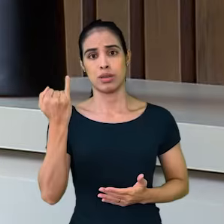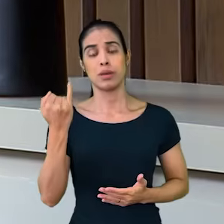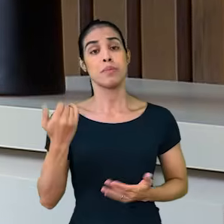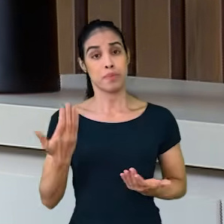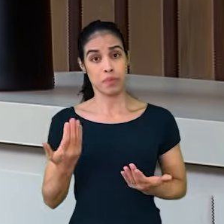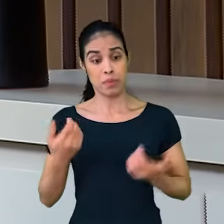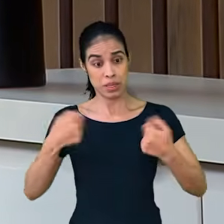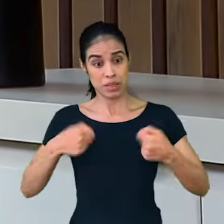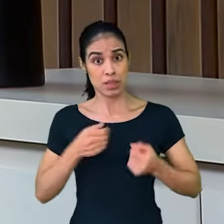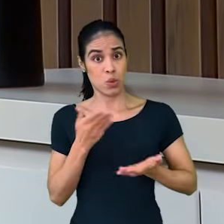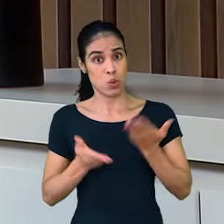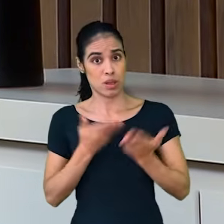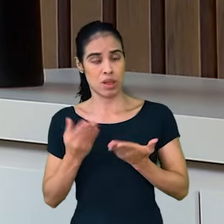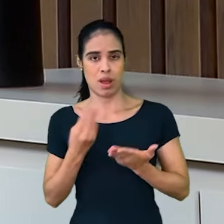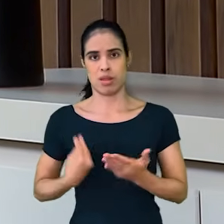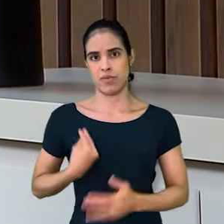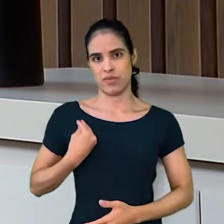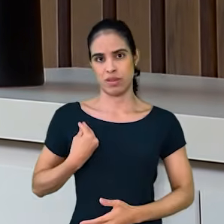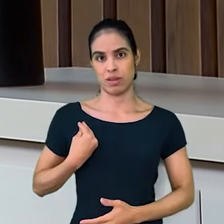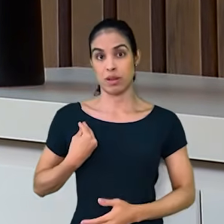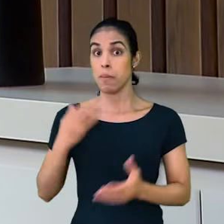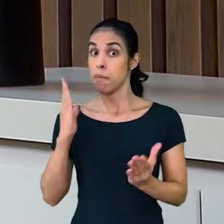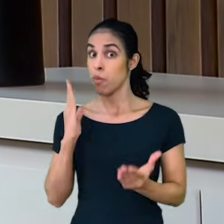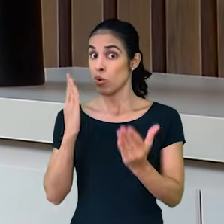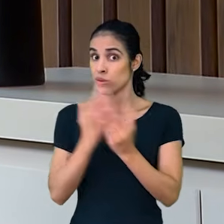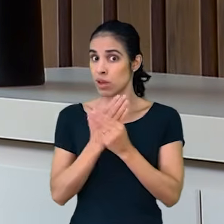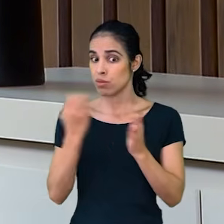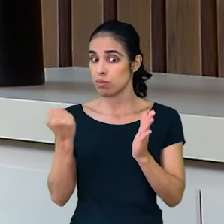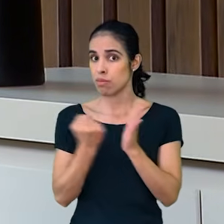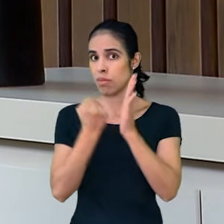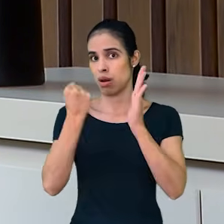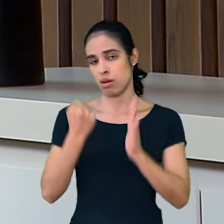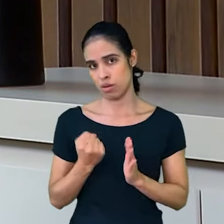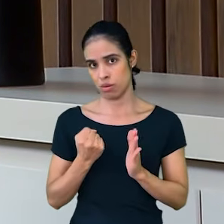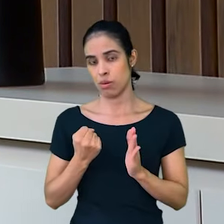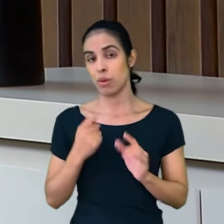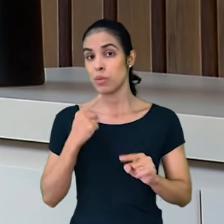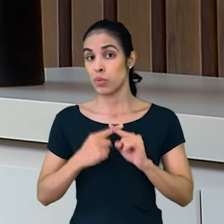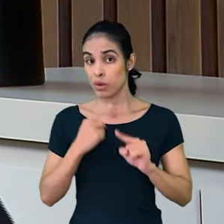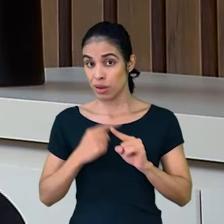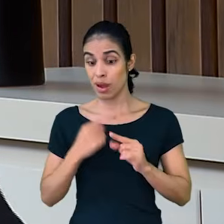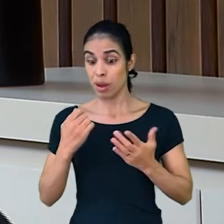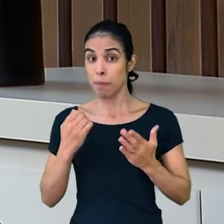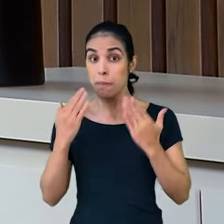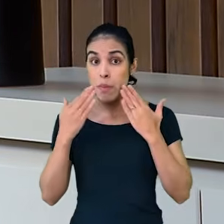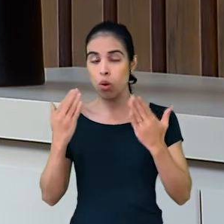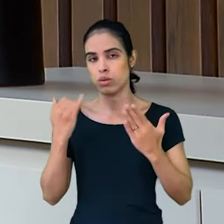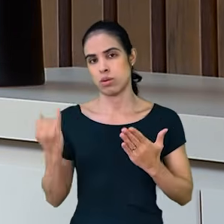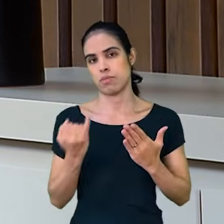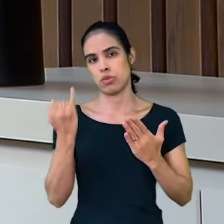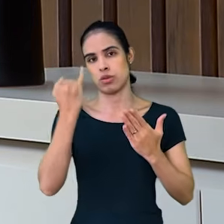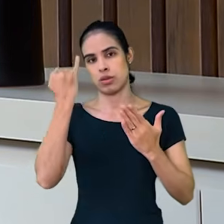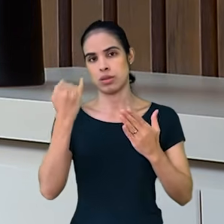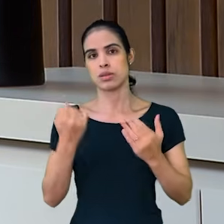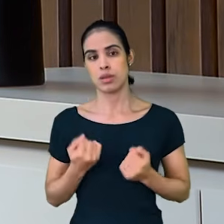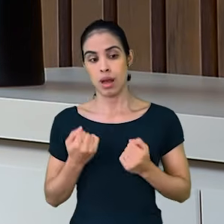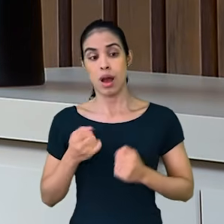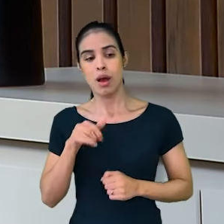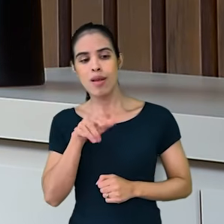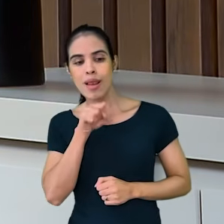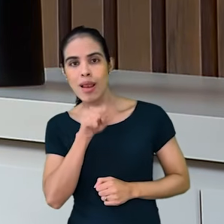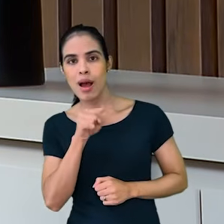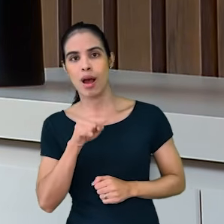para a vida. E um processo como esse traz para nós essa importância do enfrentamento para que se busque